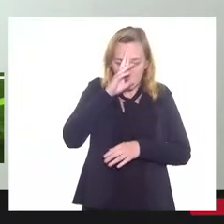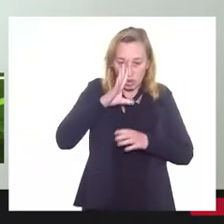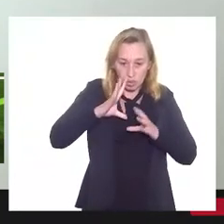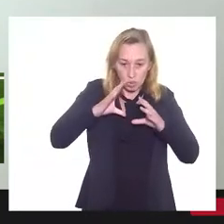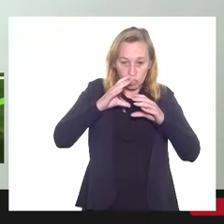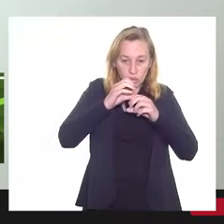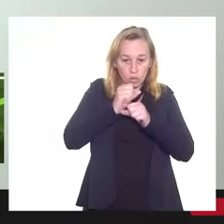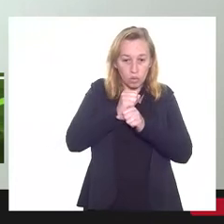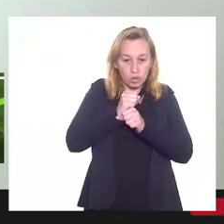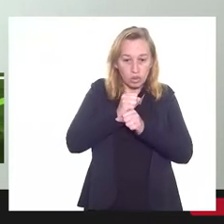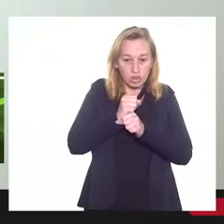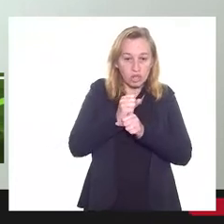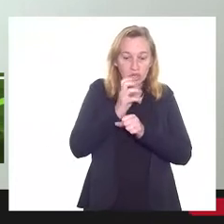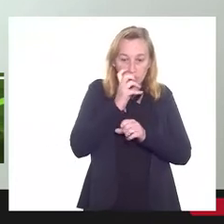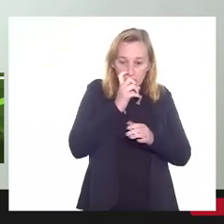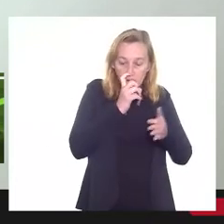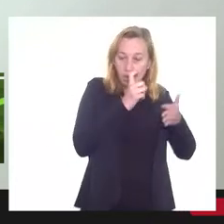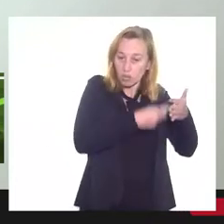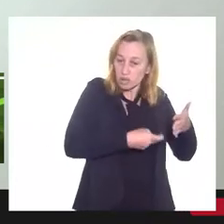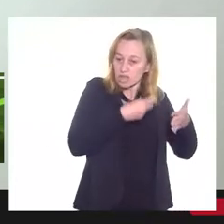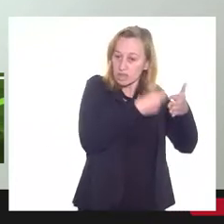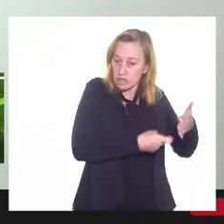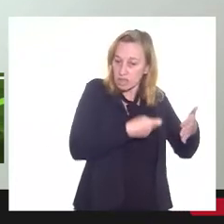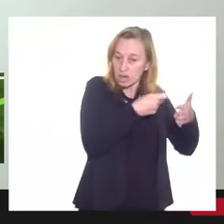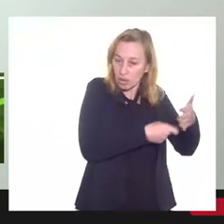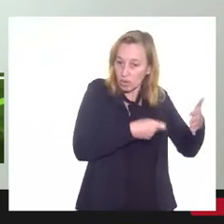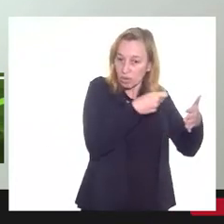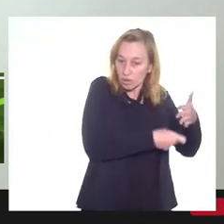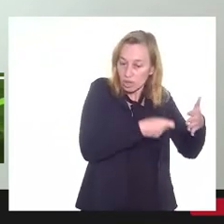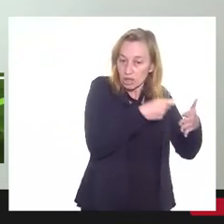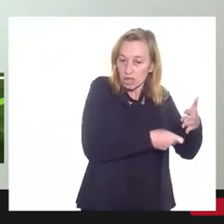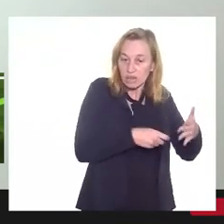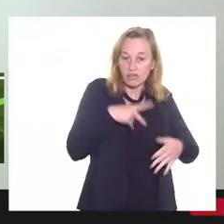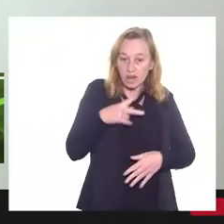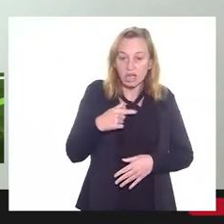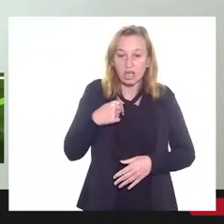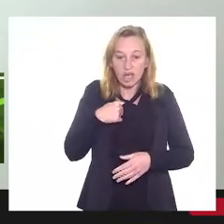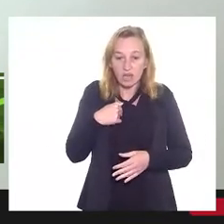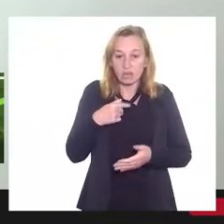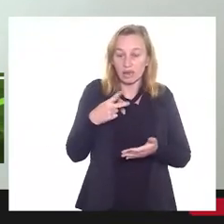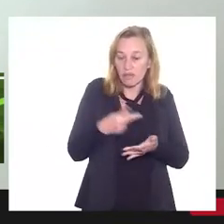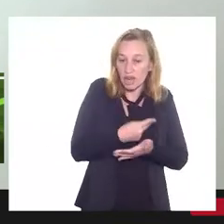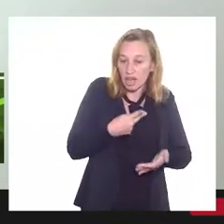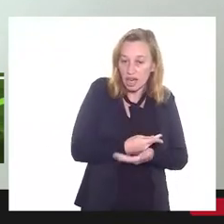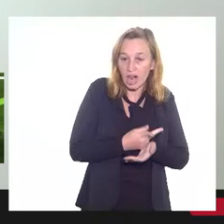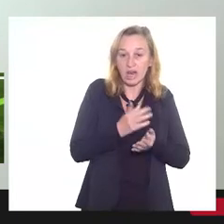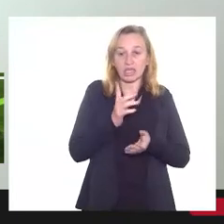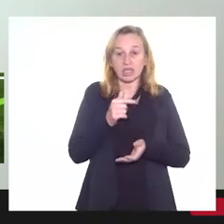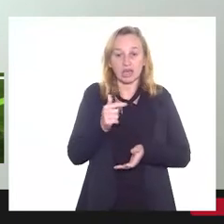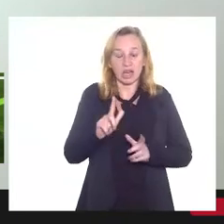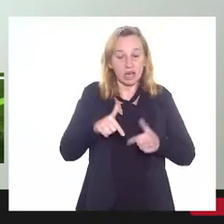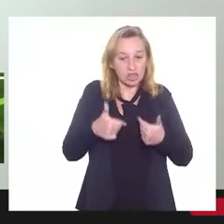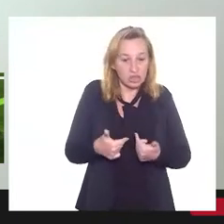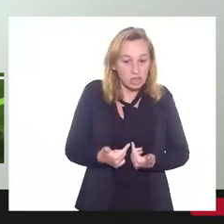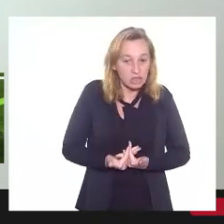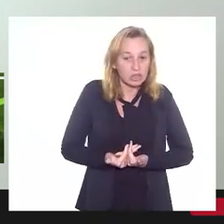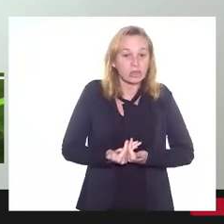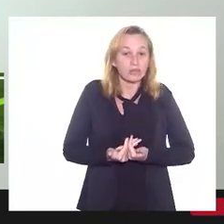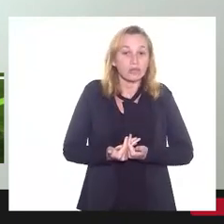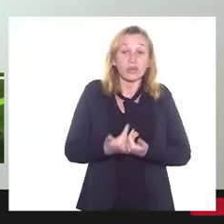fazendo denúncias em cima e onde que eu estava cometendo alguns gatos eu não estava